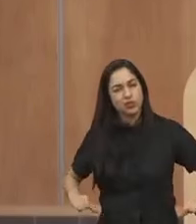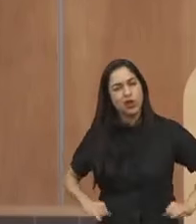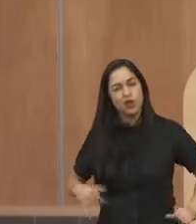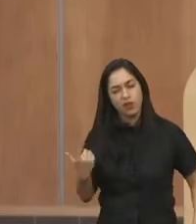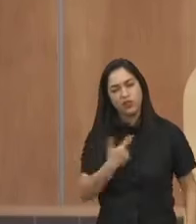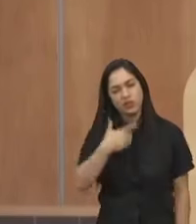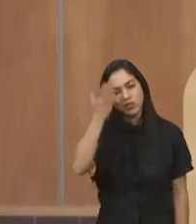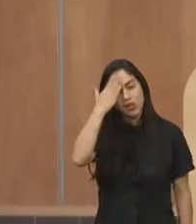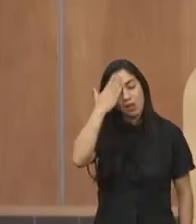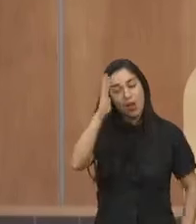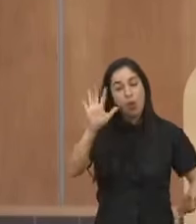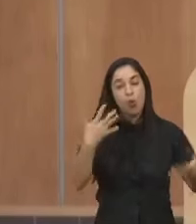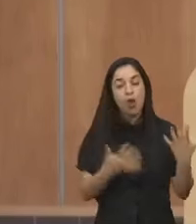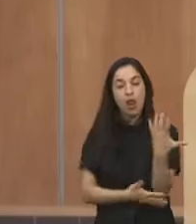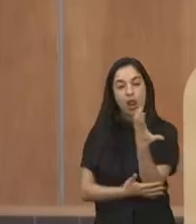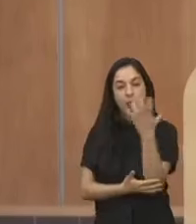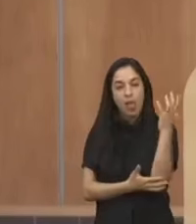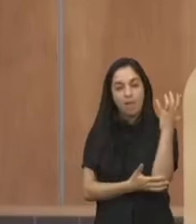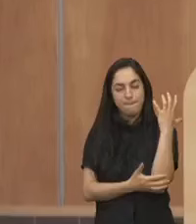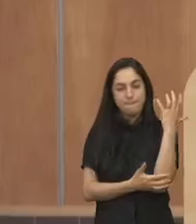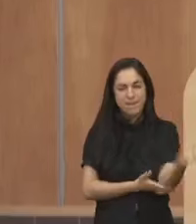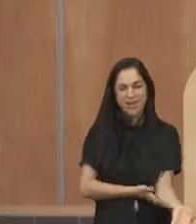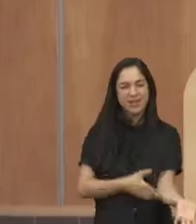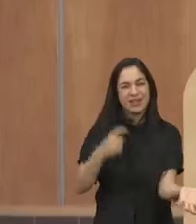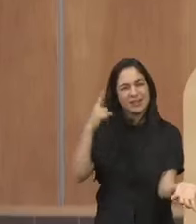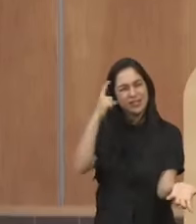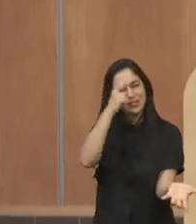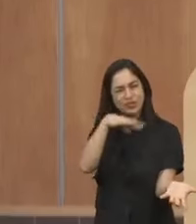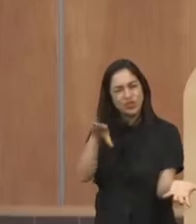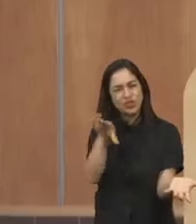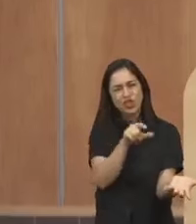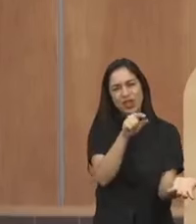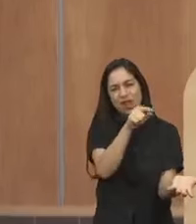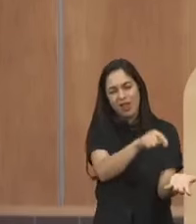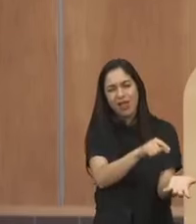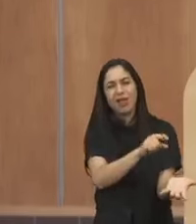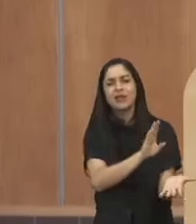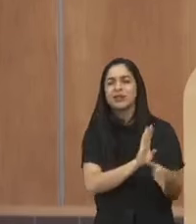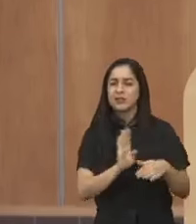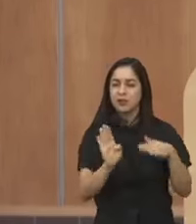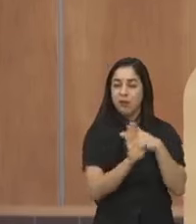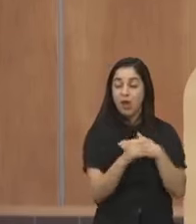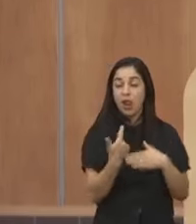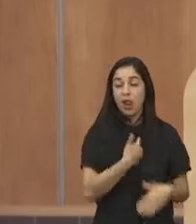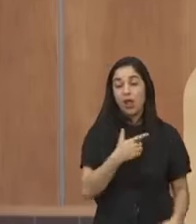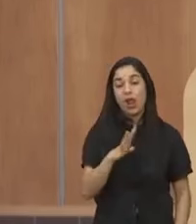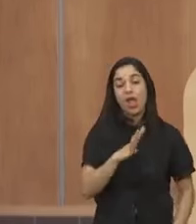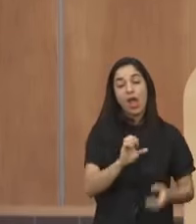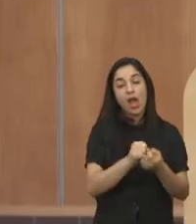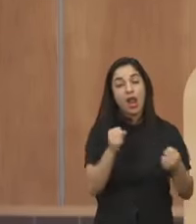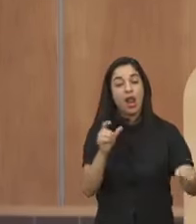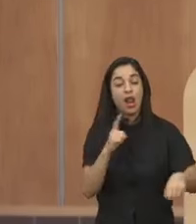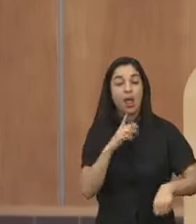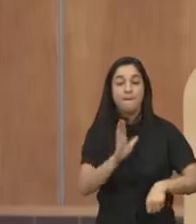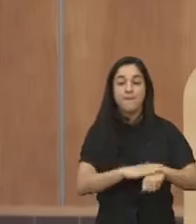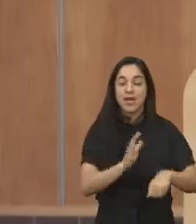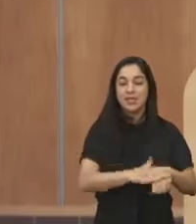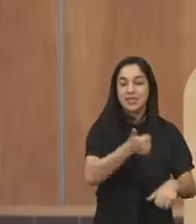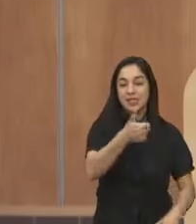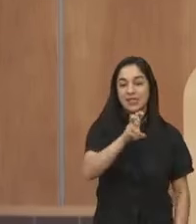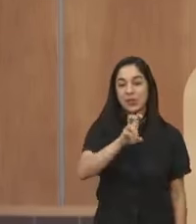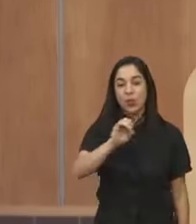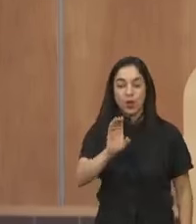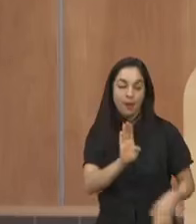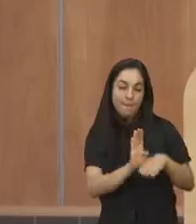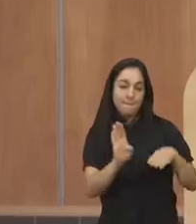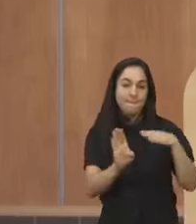cai uma árvore, o quanto é difícil chegar até o bairro. Então, assim, o bairro, a nossa cidade ela é muito grande, temos mais de 150 bairros. Então, a SUBS ela é